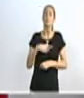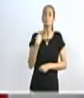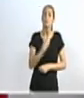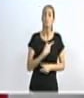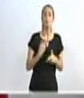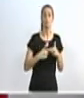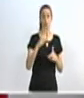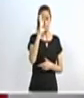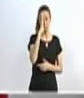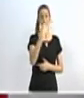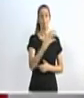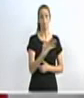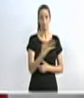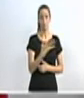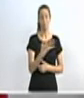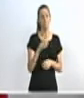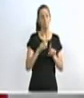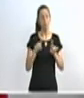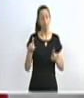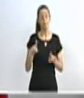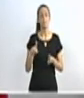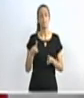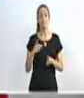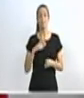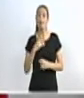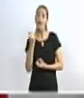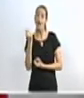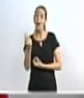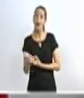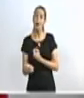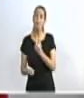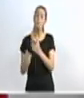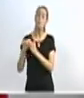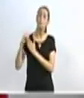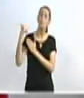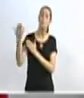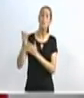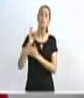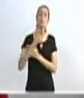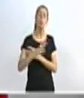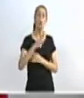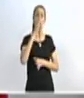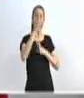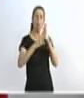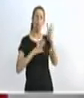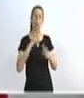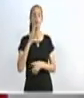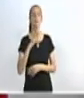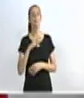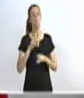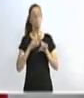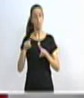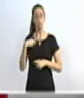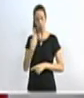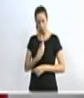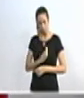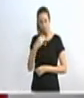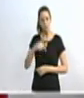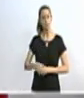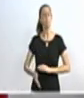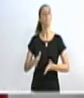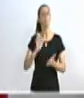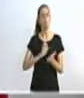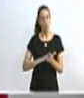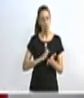os problemas. E, às vezes, ainda muitos apenas lá fora nos criticando. Mas parabéns a nós que estamos aqui.